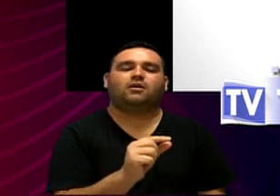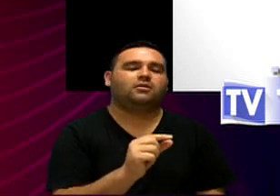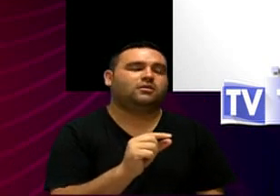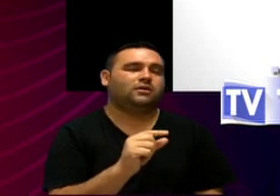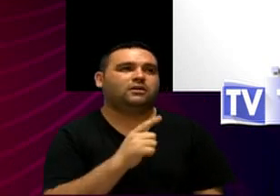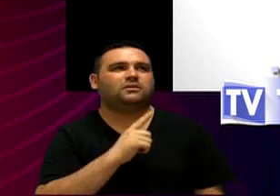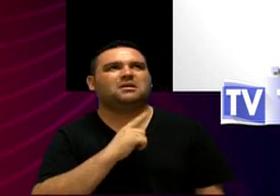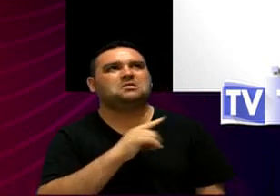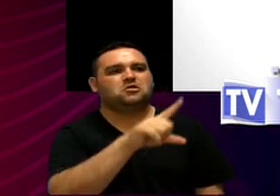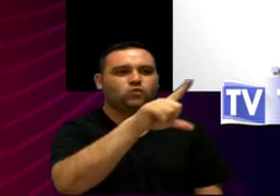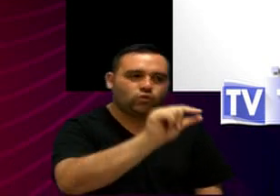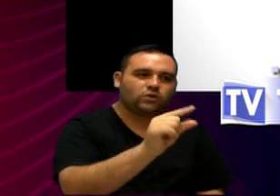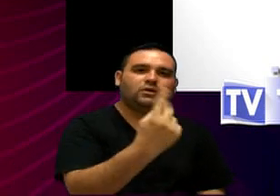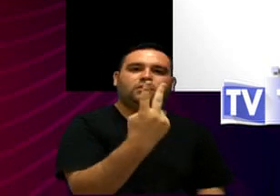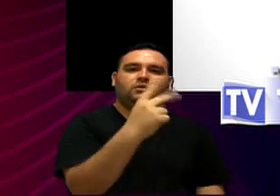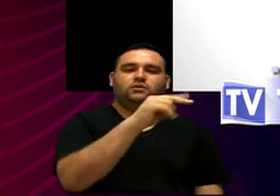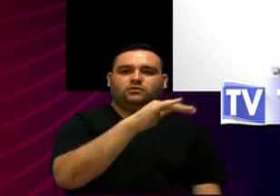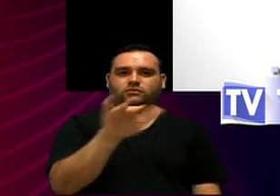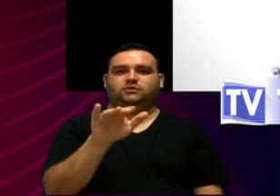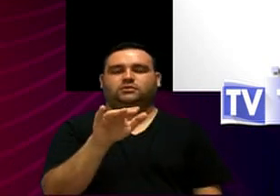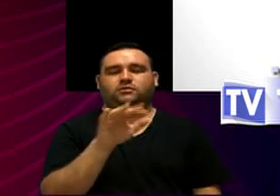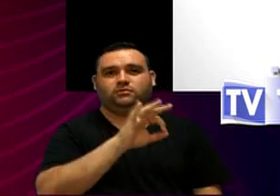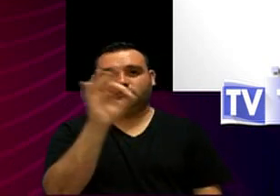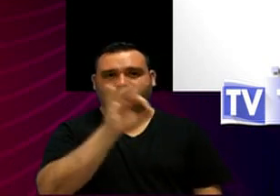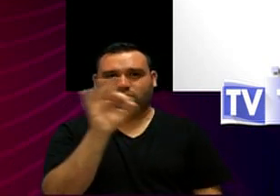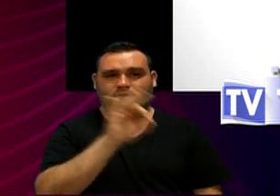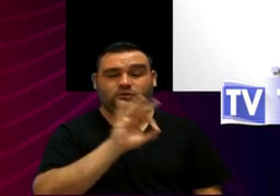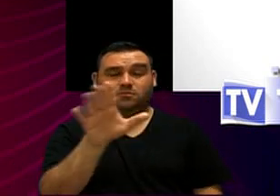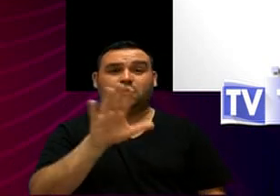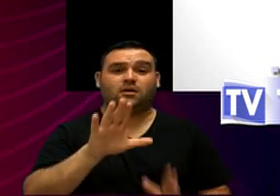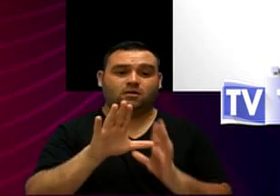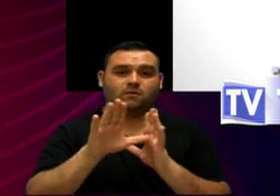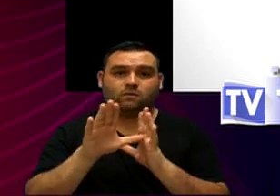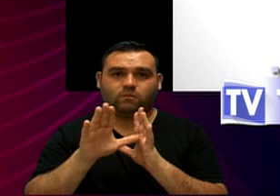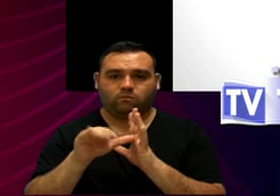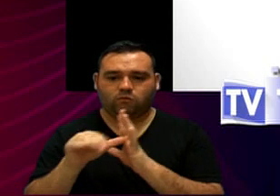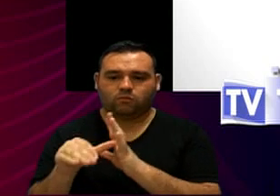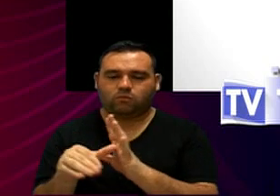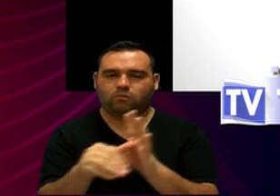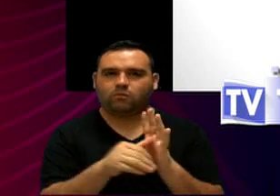queda de 2,5%. Já o roubo,